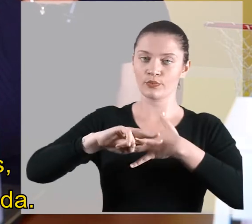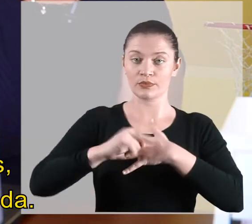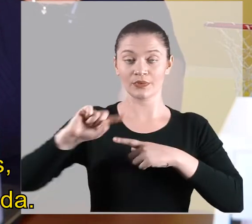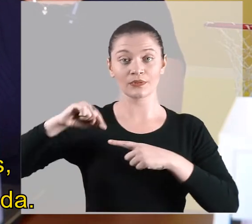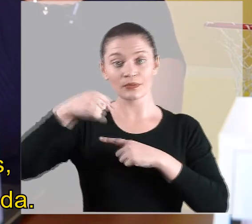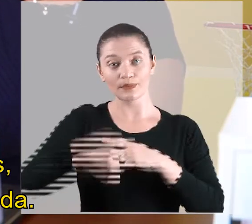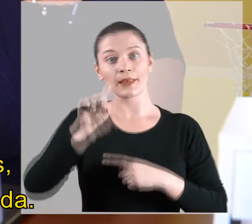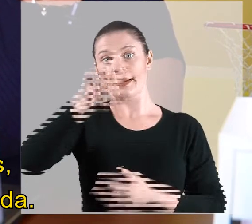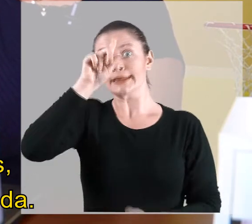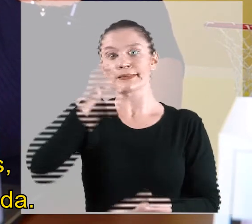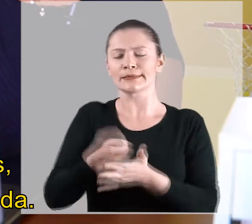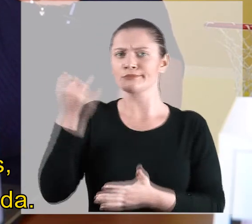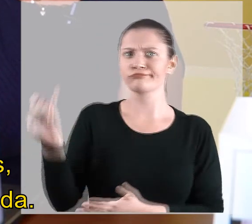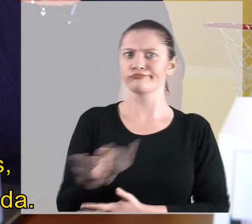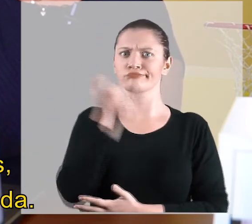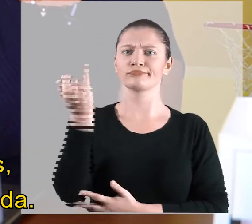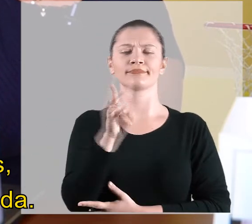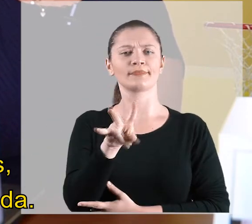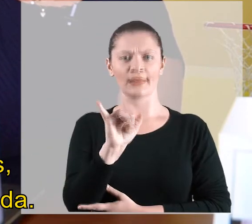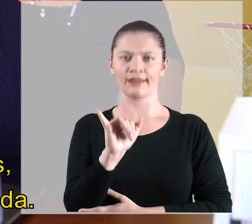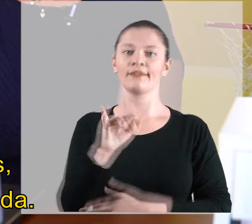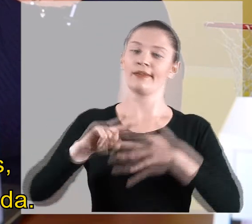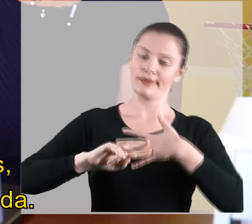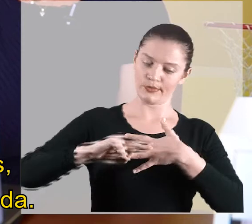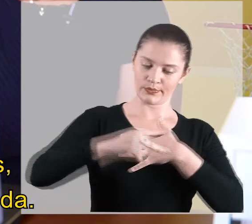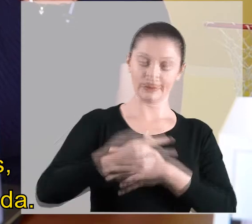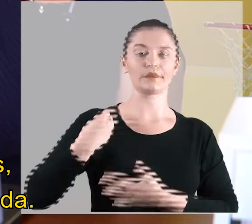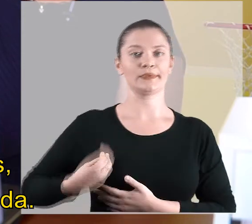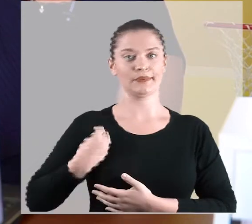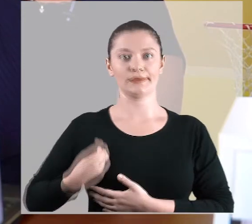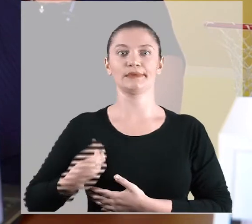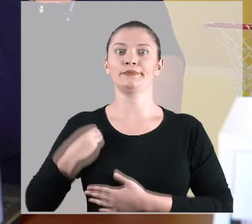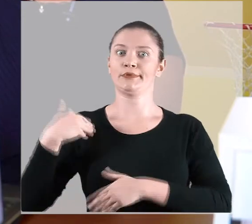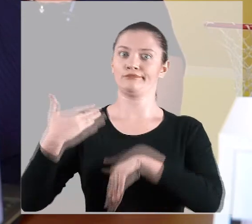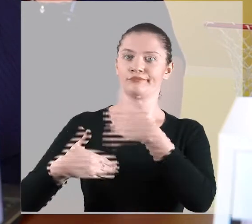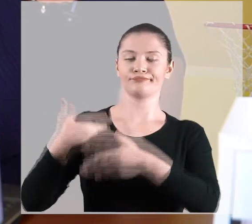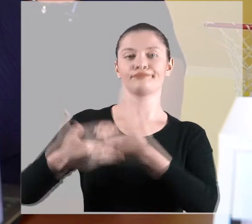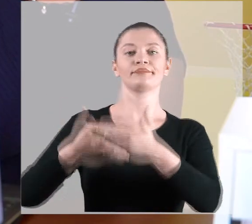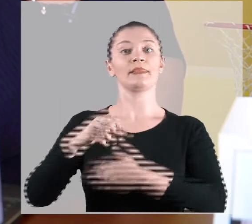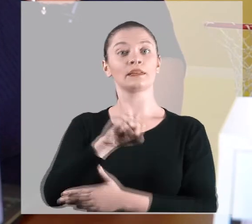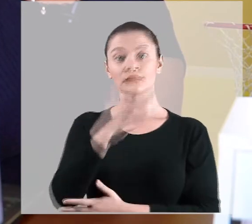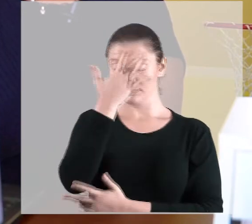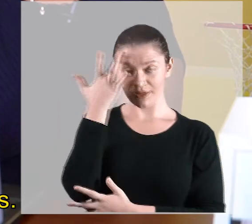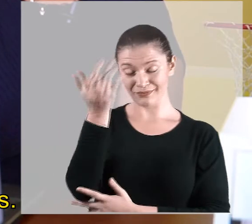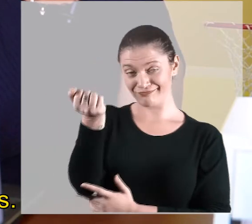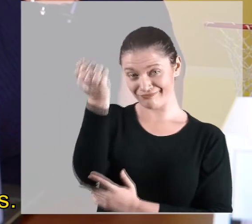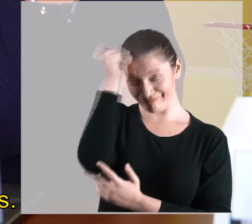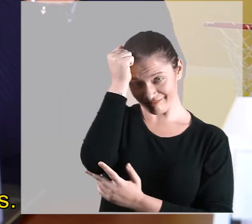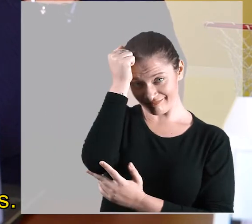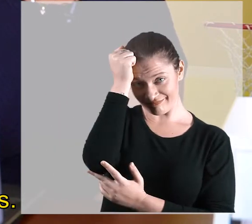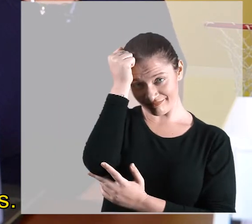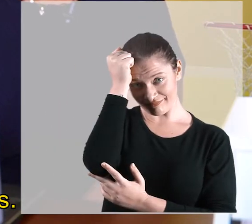são decisões muito importantes que vão ter efeitos ao longo da vida. E se a pessoa se arrepender, né,